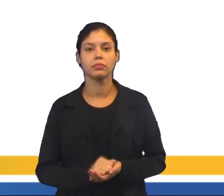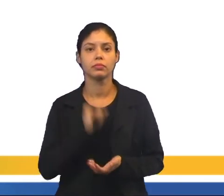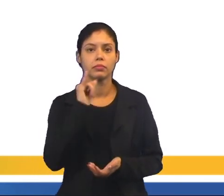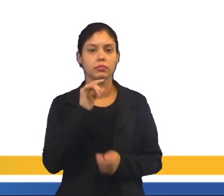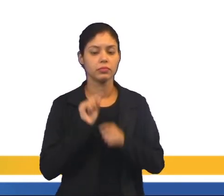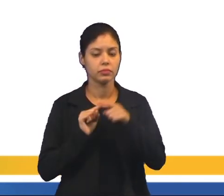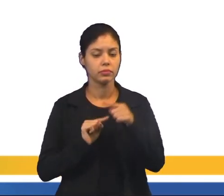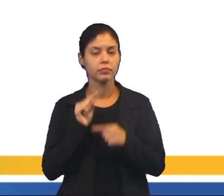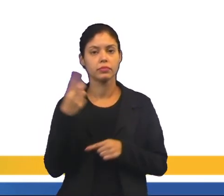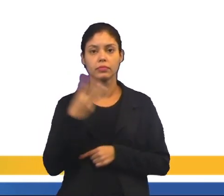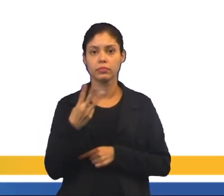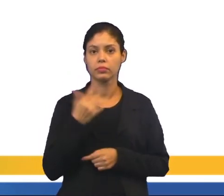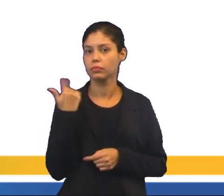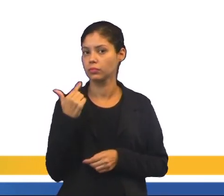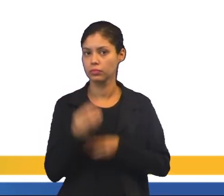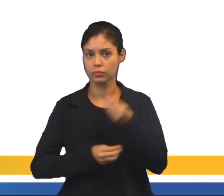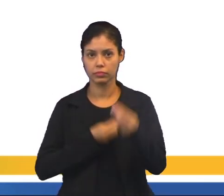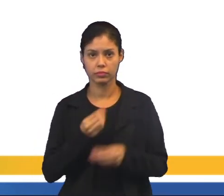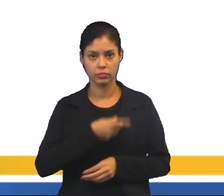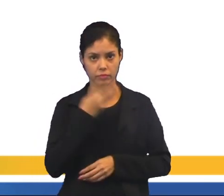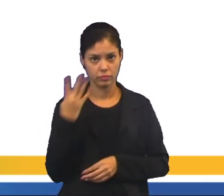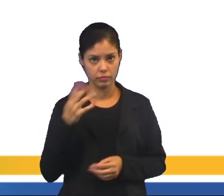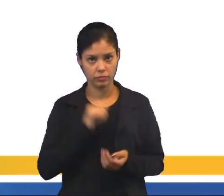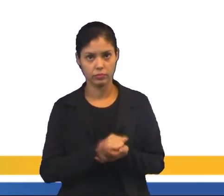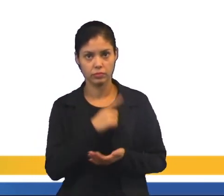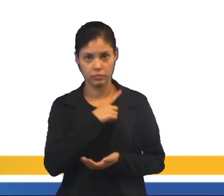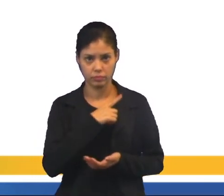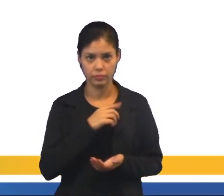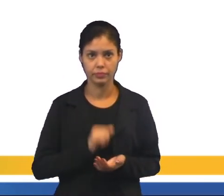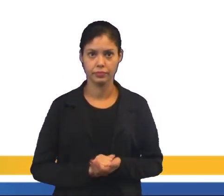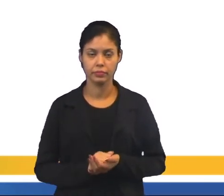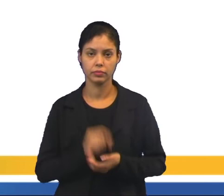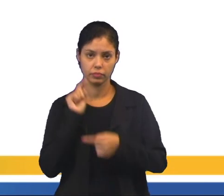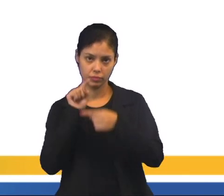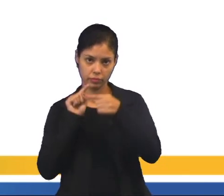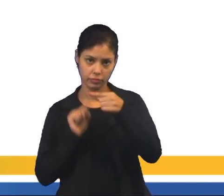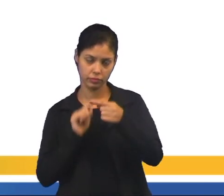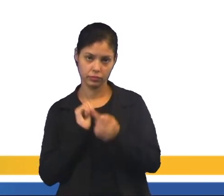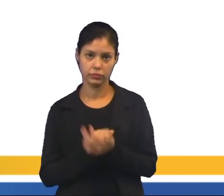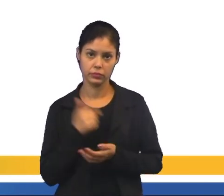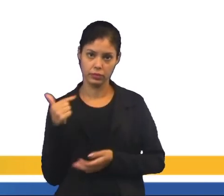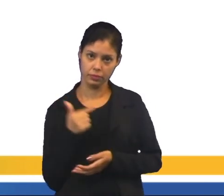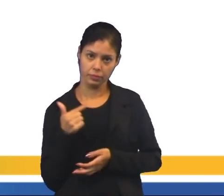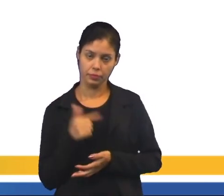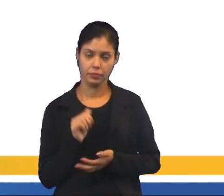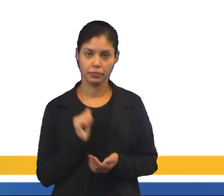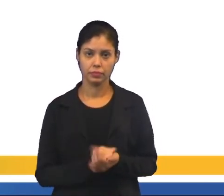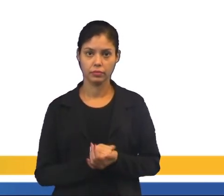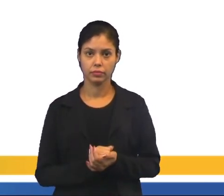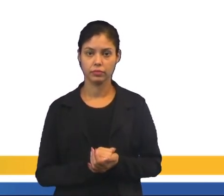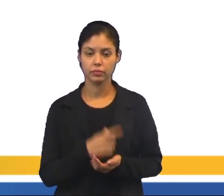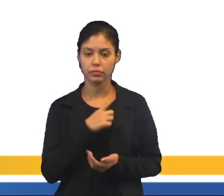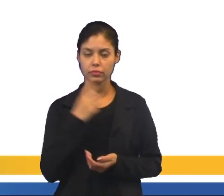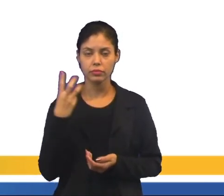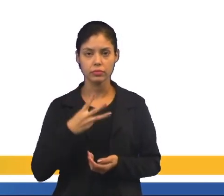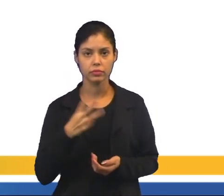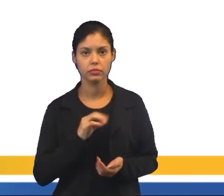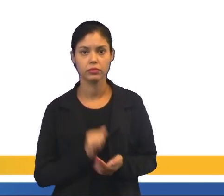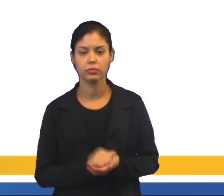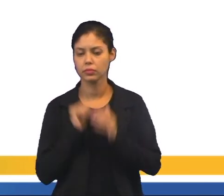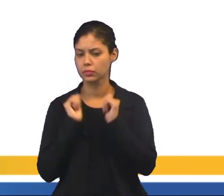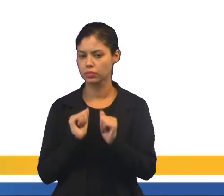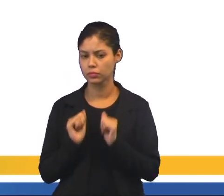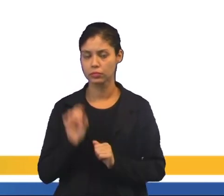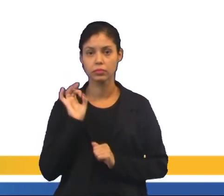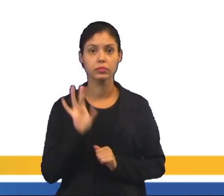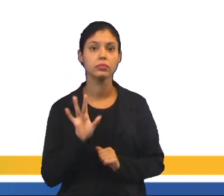Se eu fosse dividir por 3, não daria pela quantidade que tem, né? Então, dividir aí por 2 e eu vou ter 3. Então, só pode